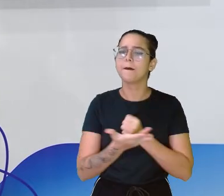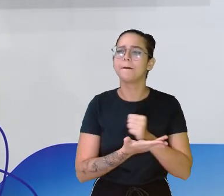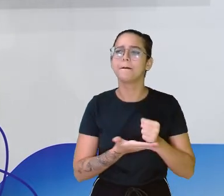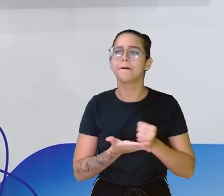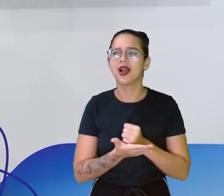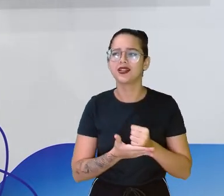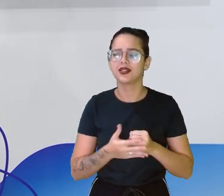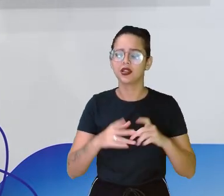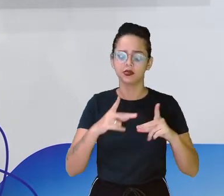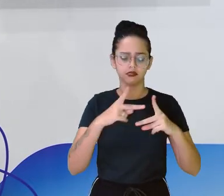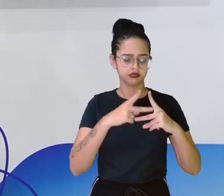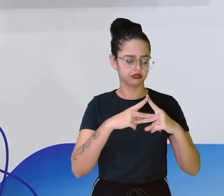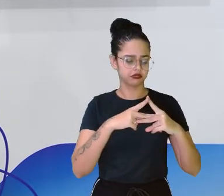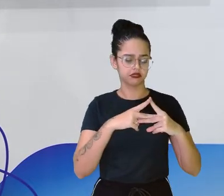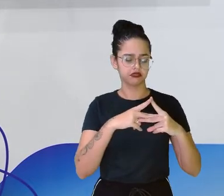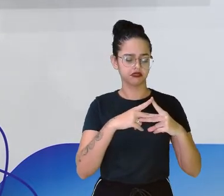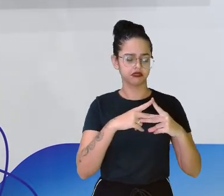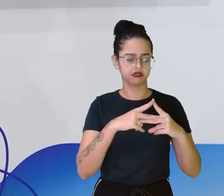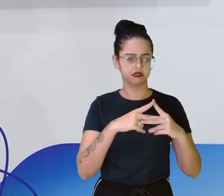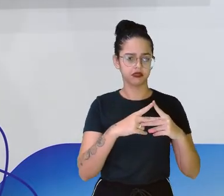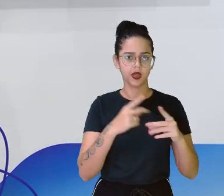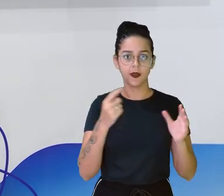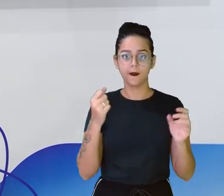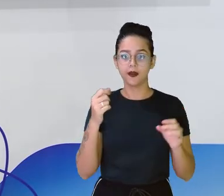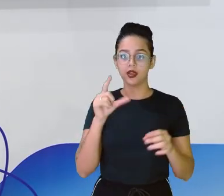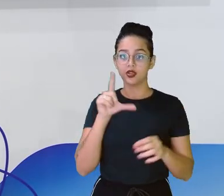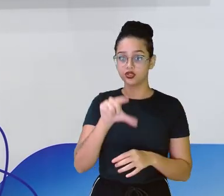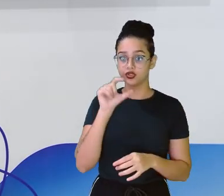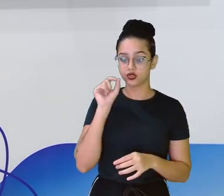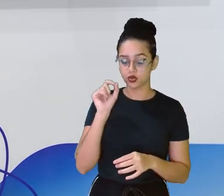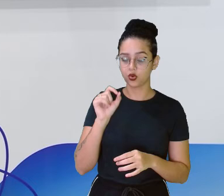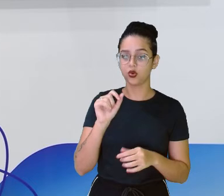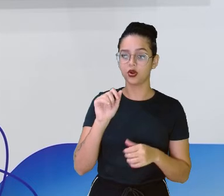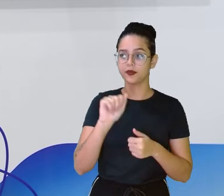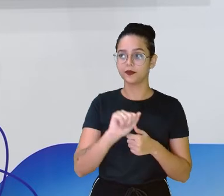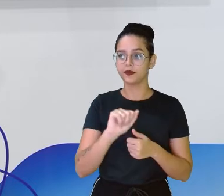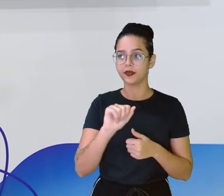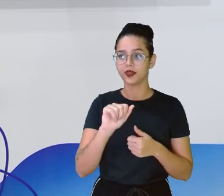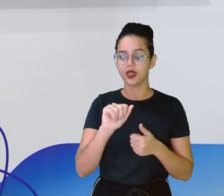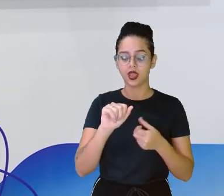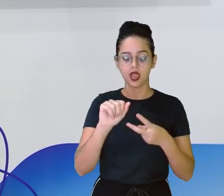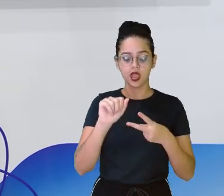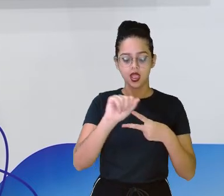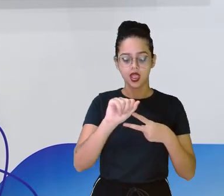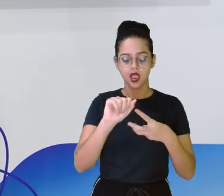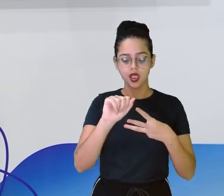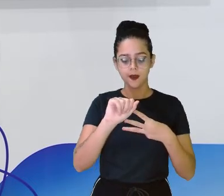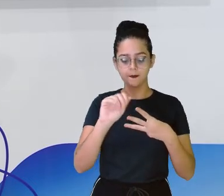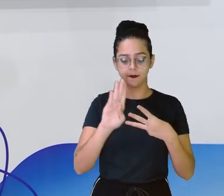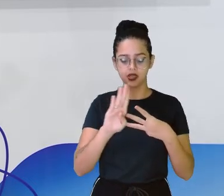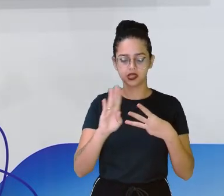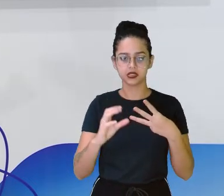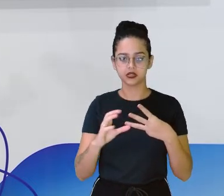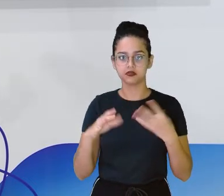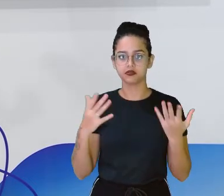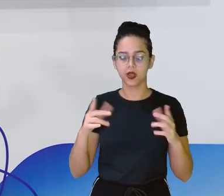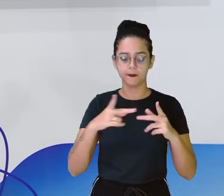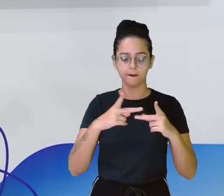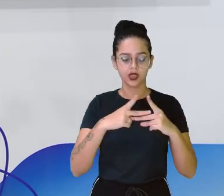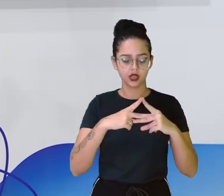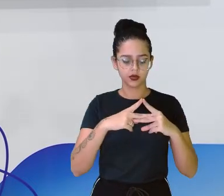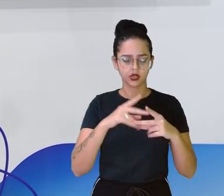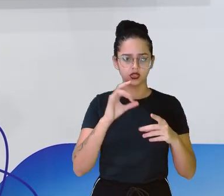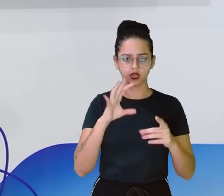características básicas de uma pirâmide, marque a alternativa correta. Uma pirâmide só